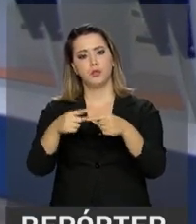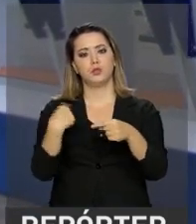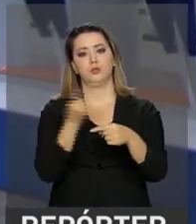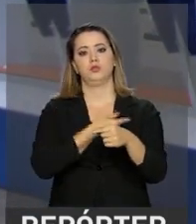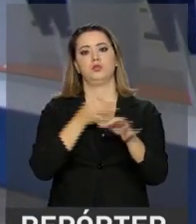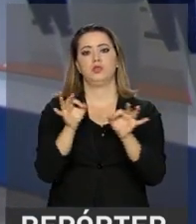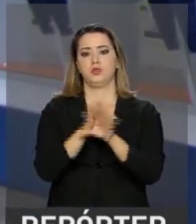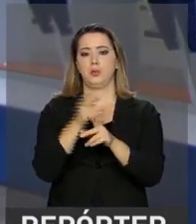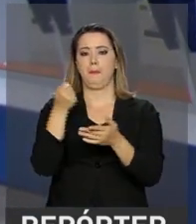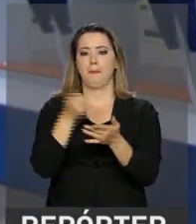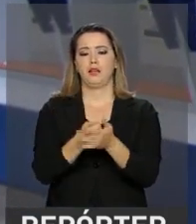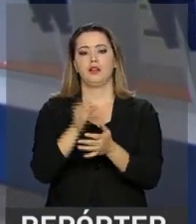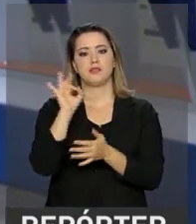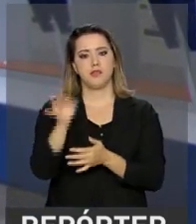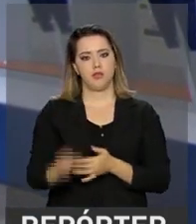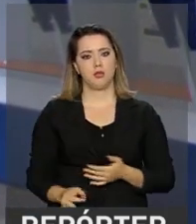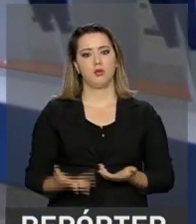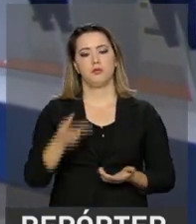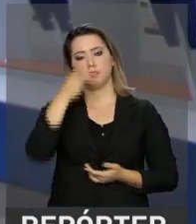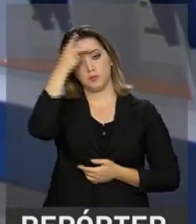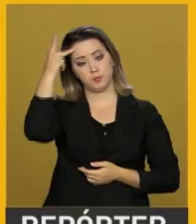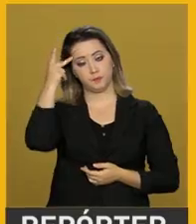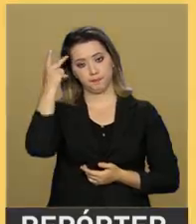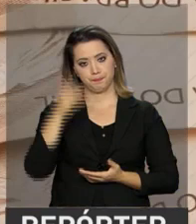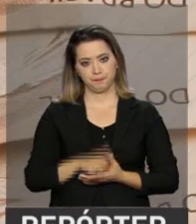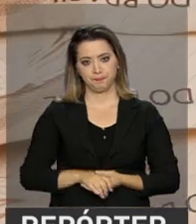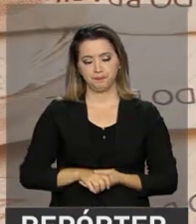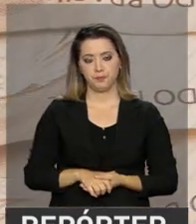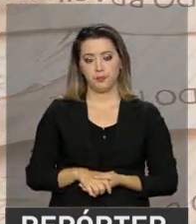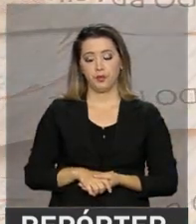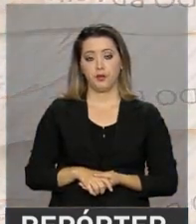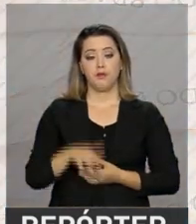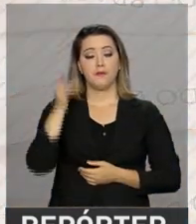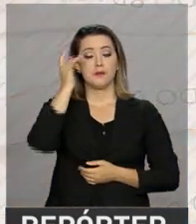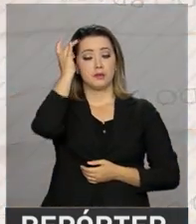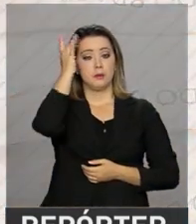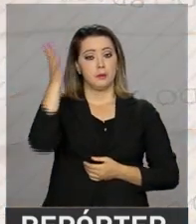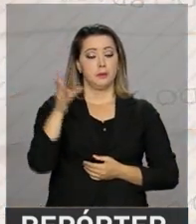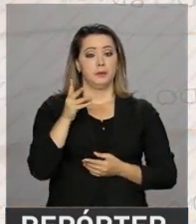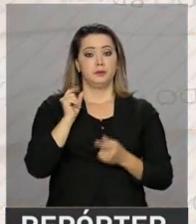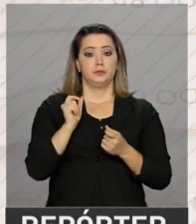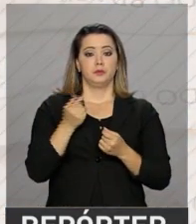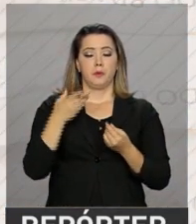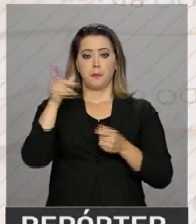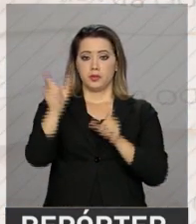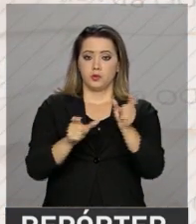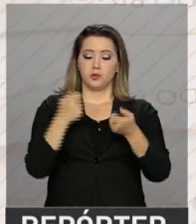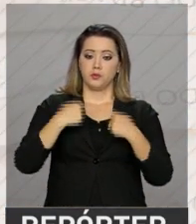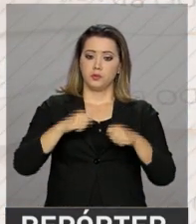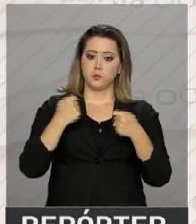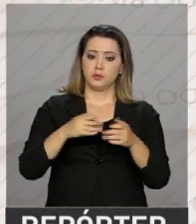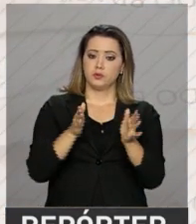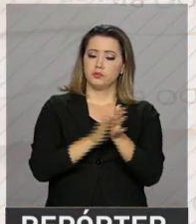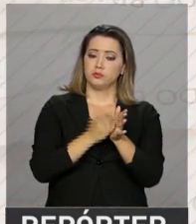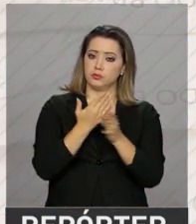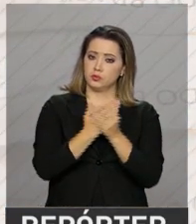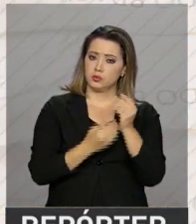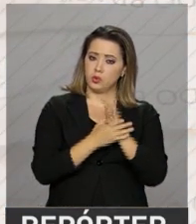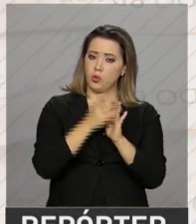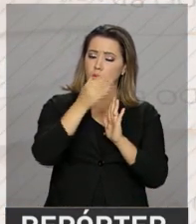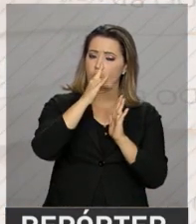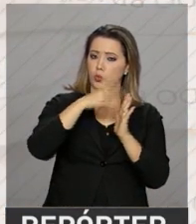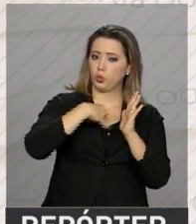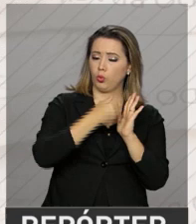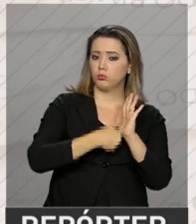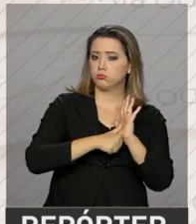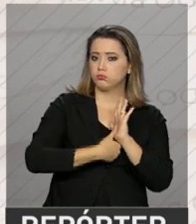efetuarmos os pagamentos devidos àquele trabalhador para facilitar o atendimento os trabalhadores devem ter em mãos um documento